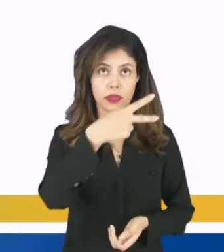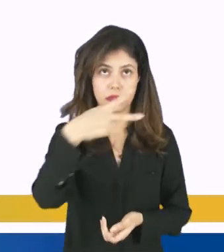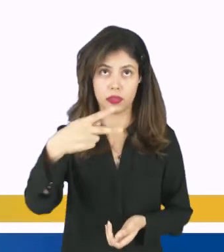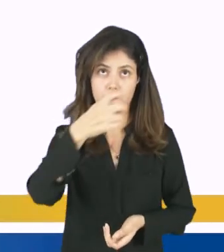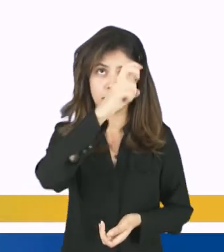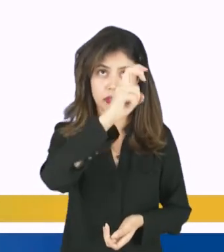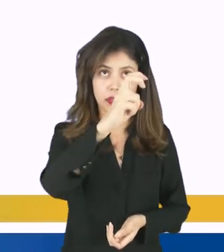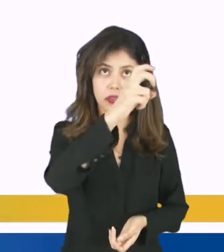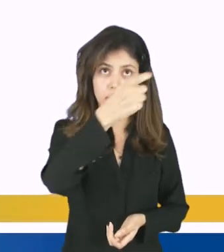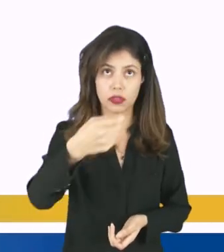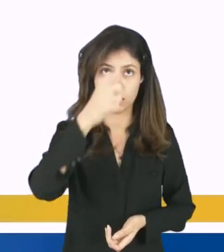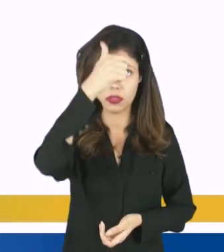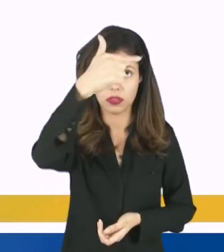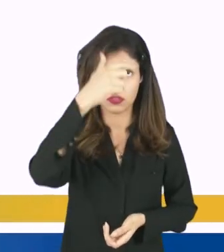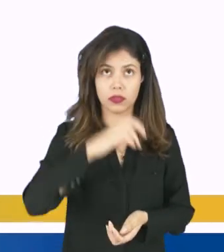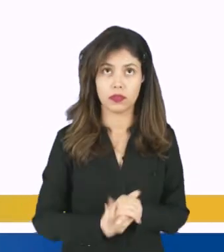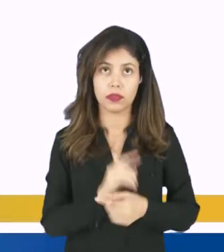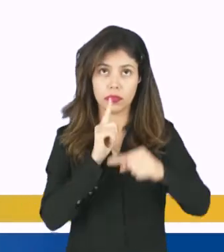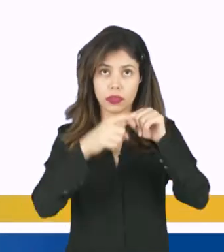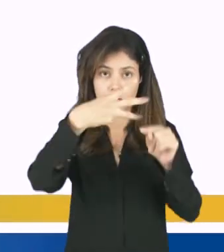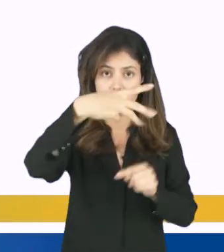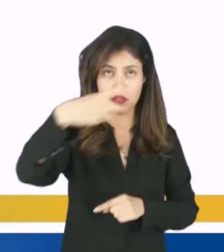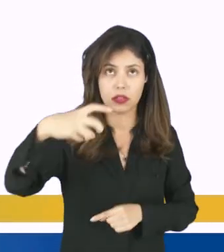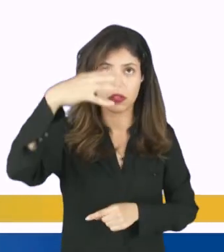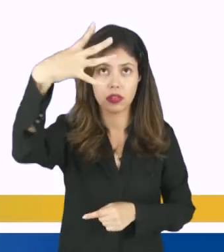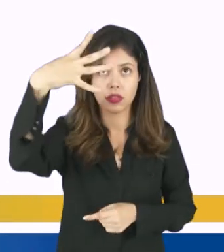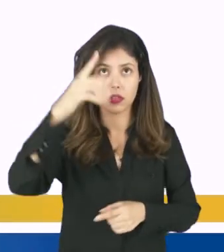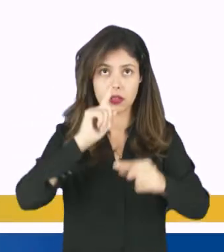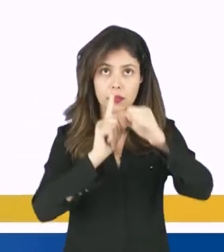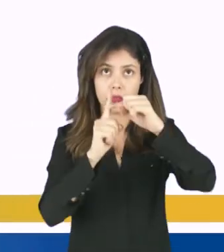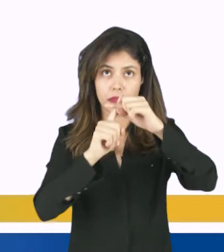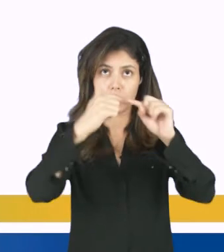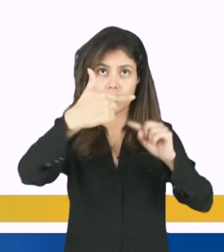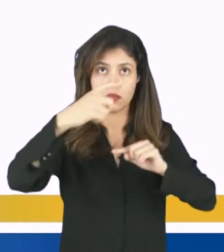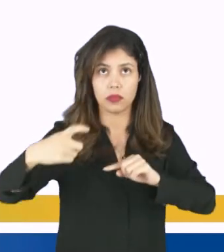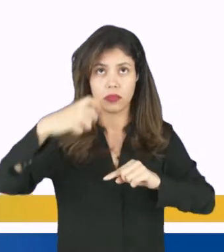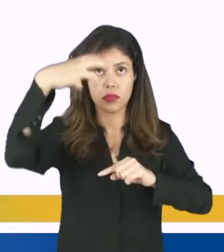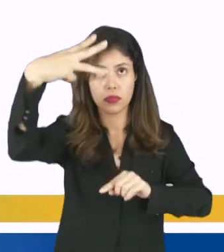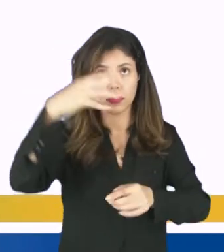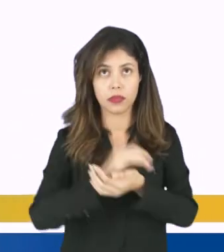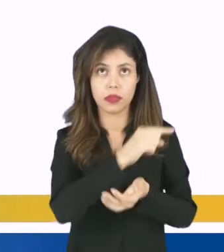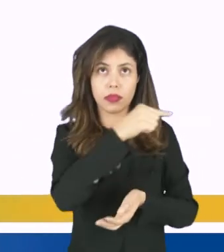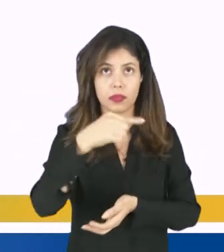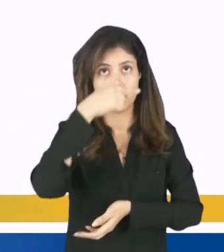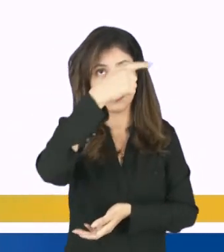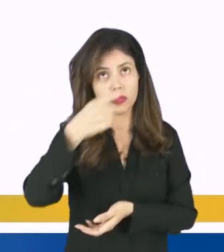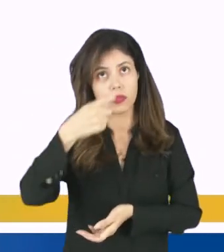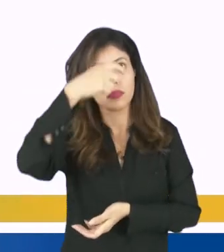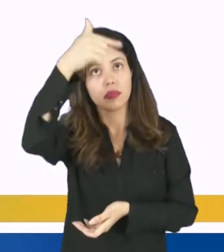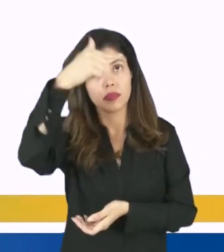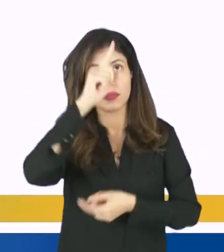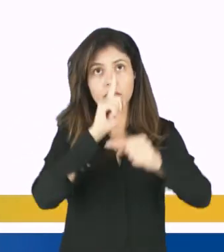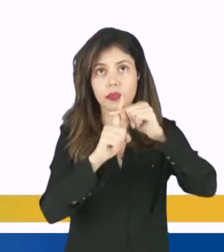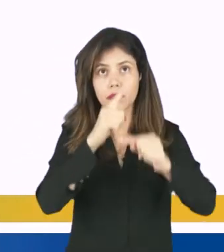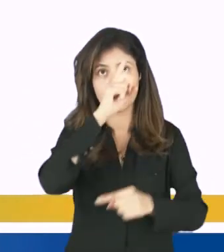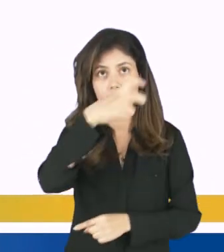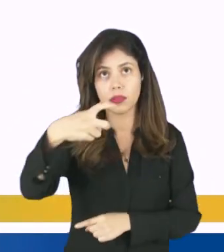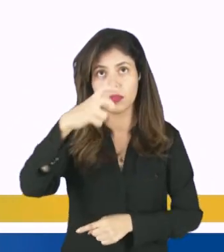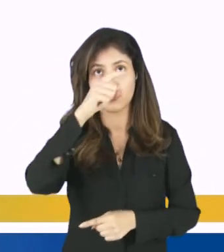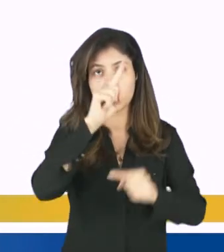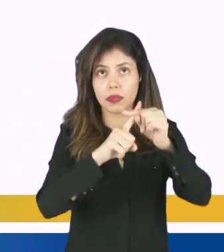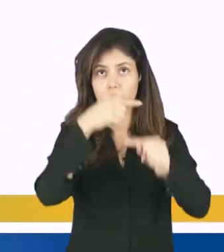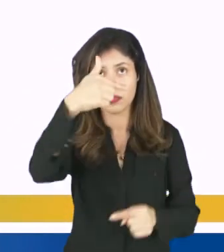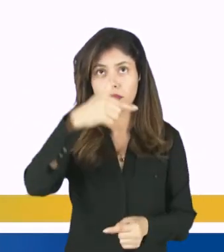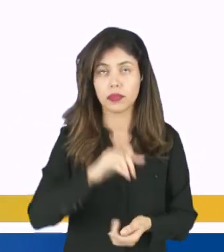2 igual a 0. Isso pelo teorema de D'Alembert. Mas não é divisível por x mais